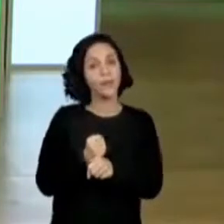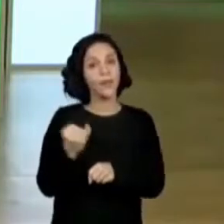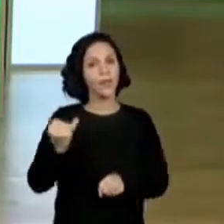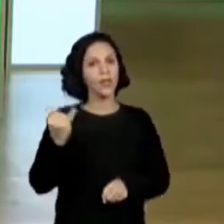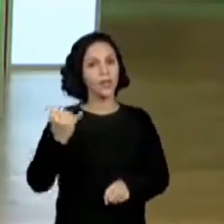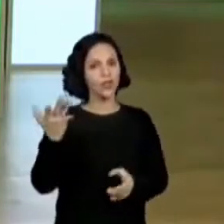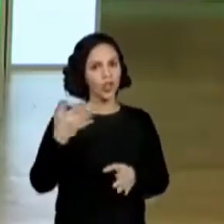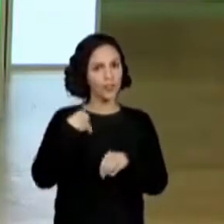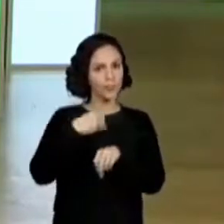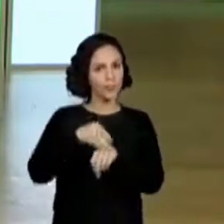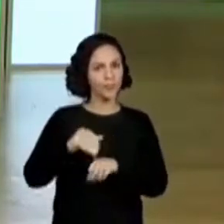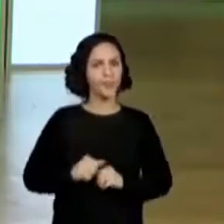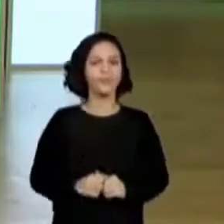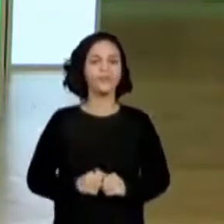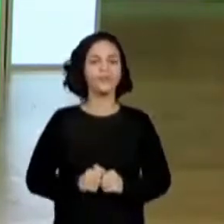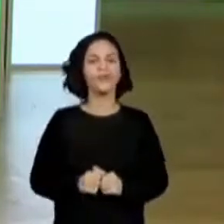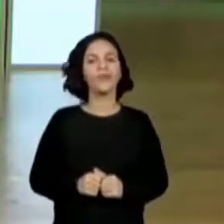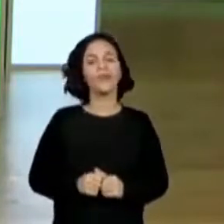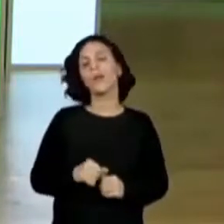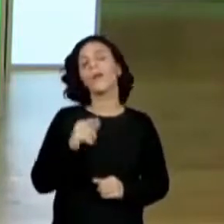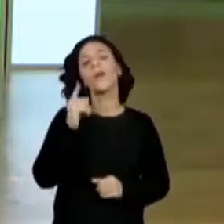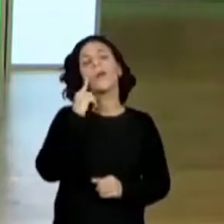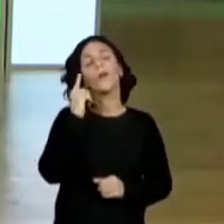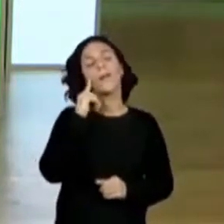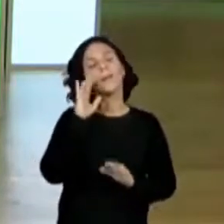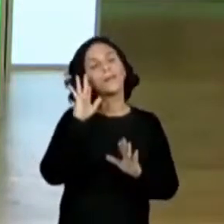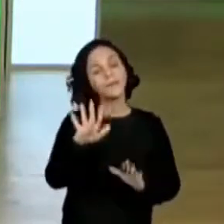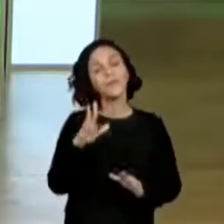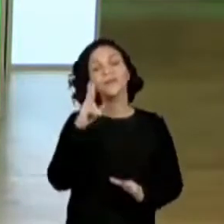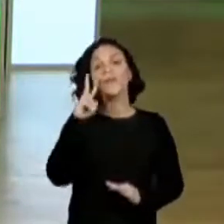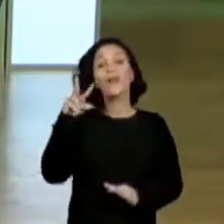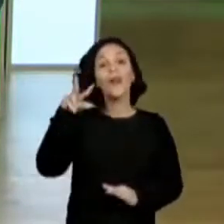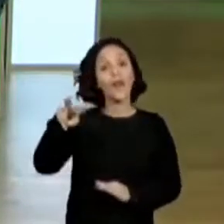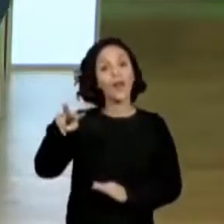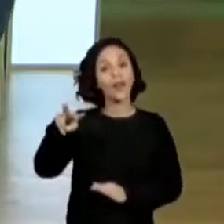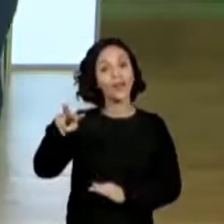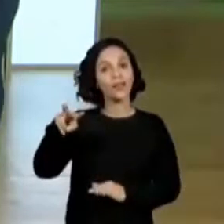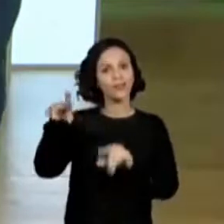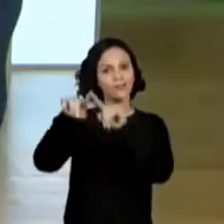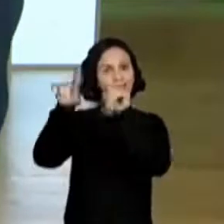precisa disso agora. E olha só,